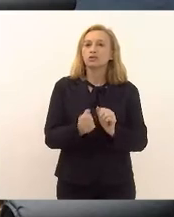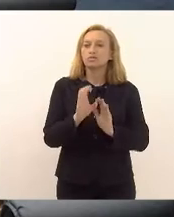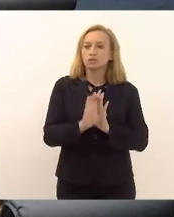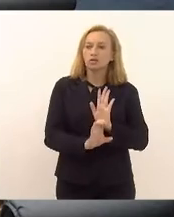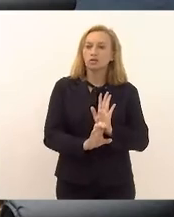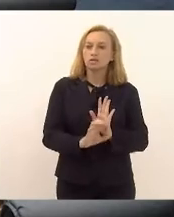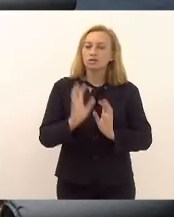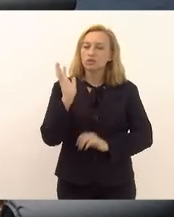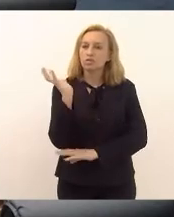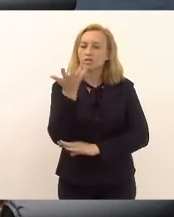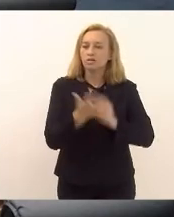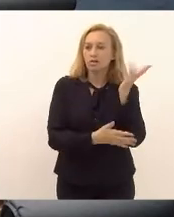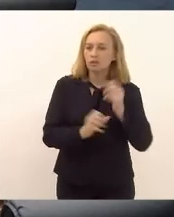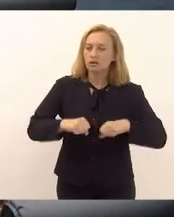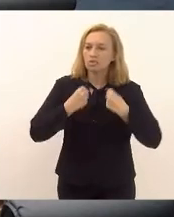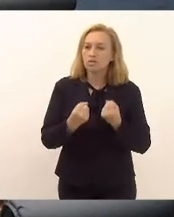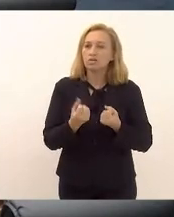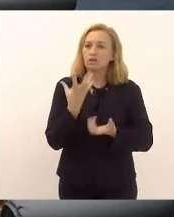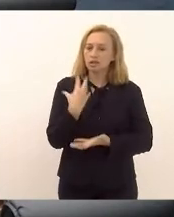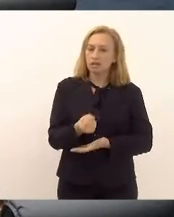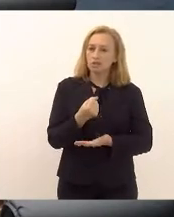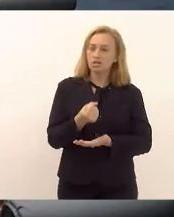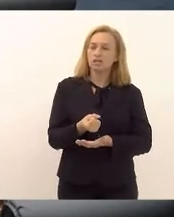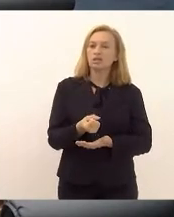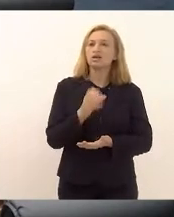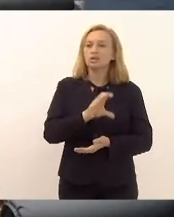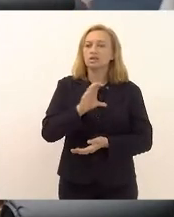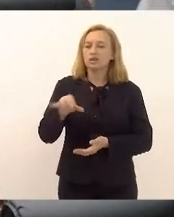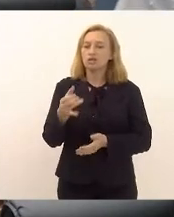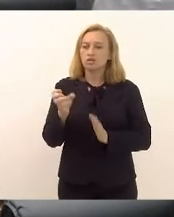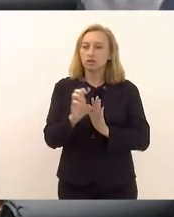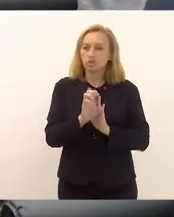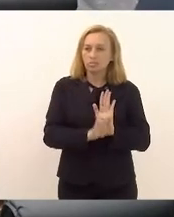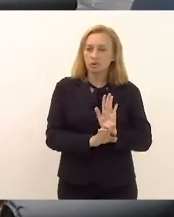do meio ambiente favorável. Saneamento ambiental favorável com a emenda da CCJ.